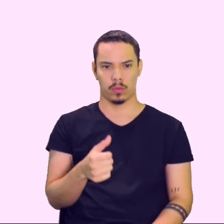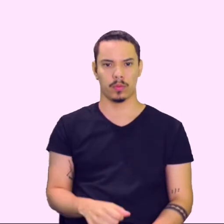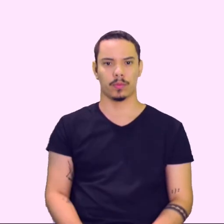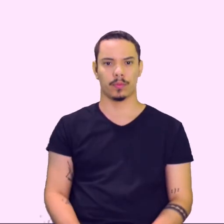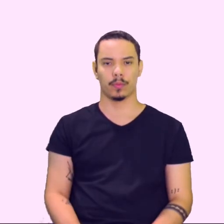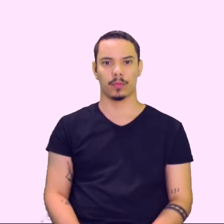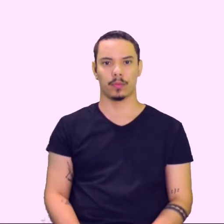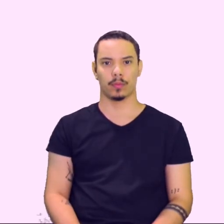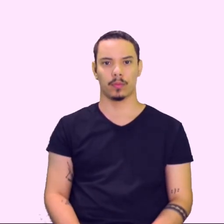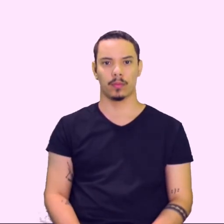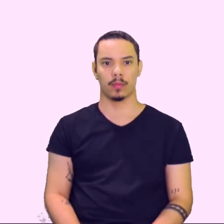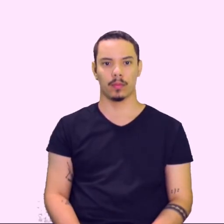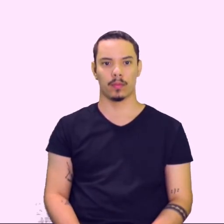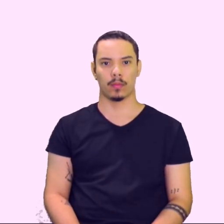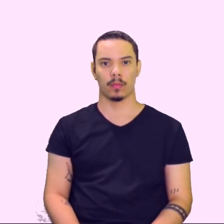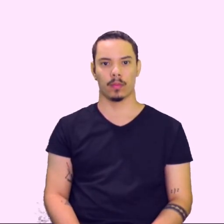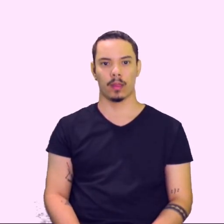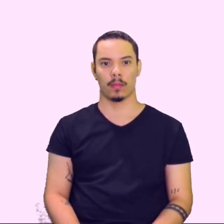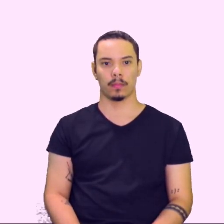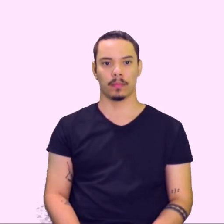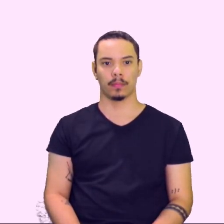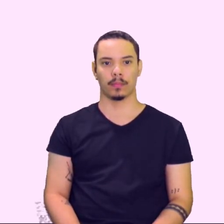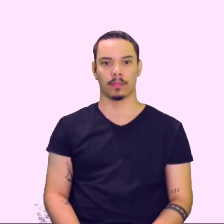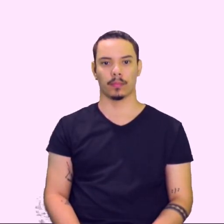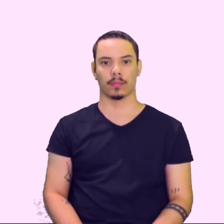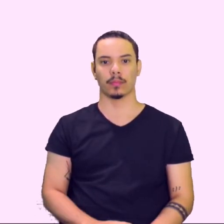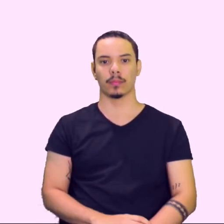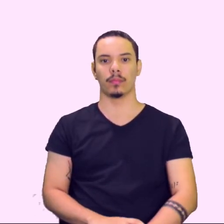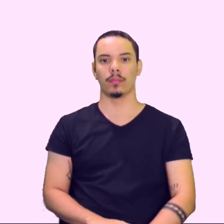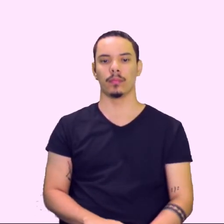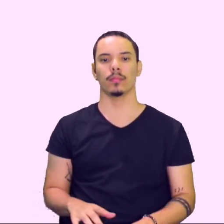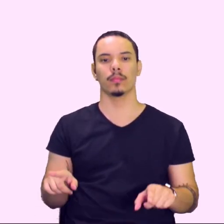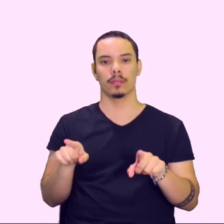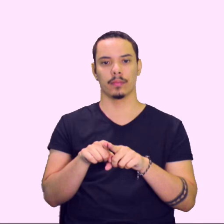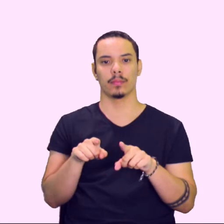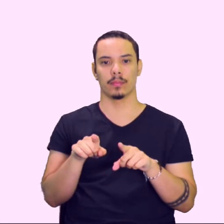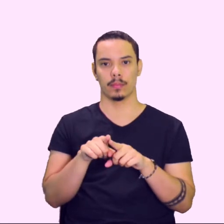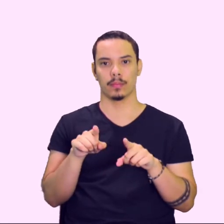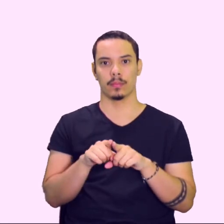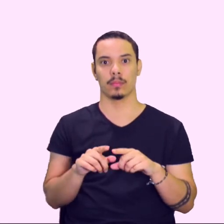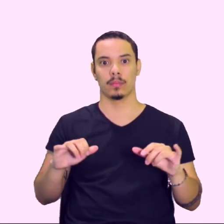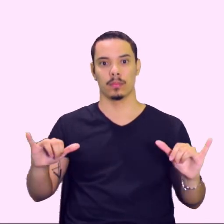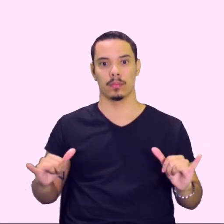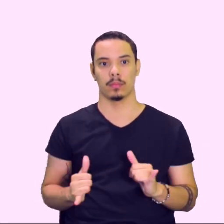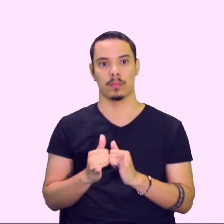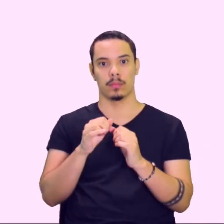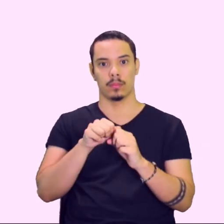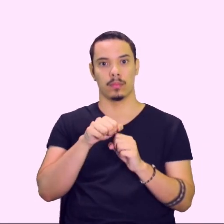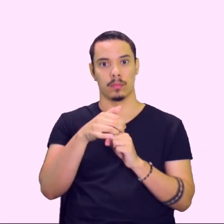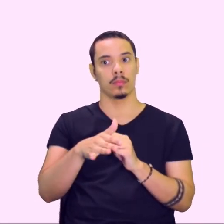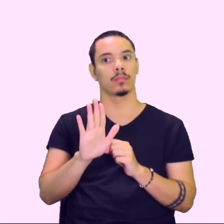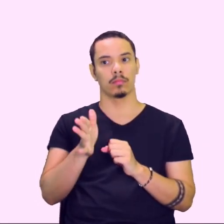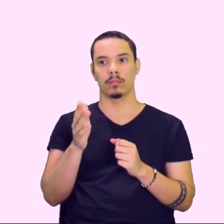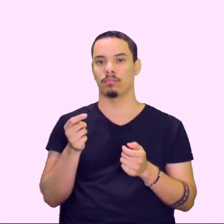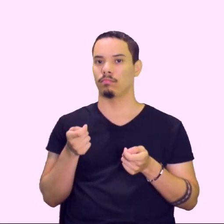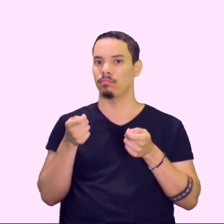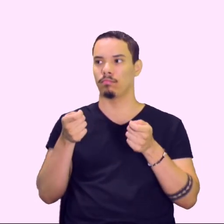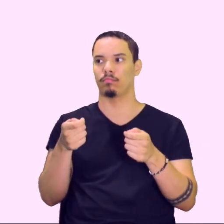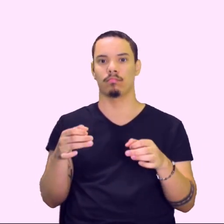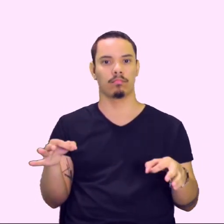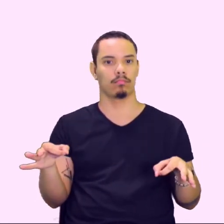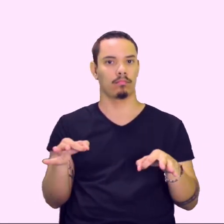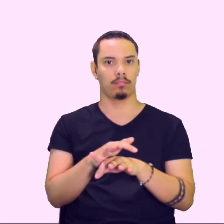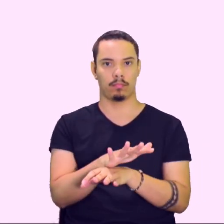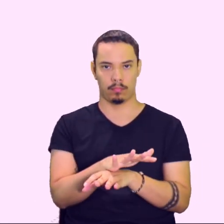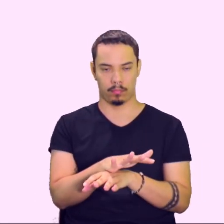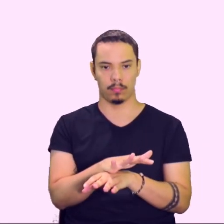ó, usina de Santo Antônio também, que aqui está como obra em andamento, mas já foi entregue, certo, professor Jorge? Foi